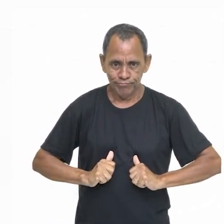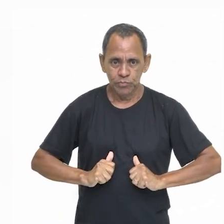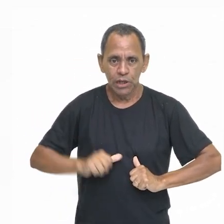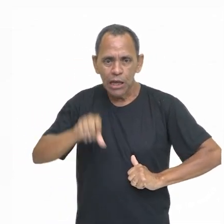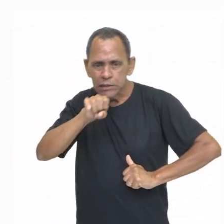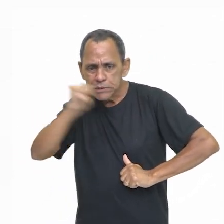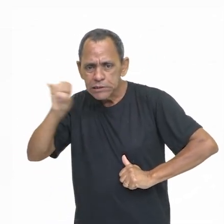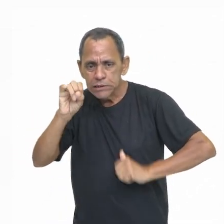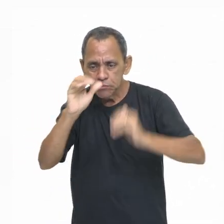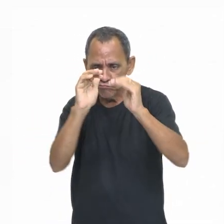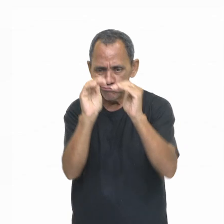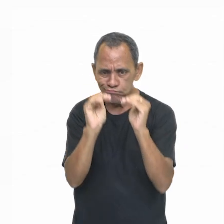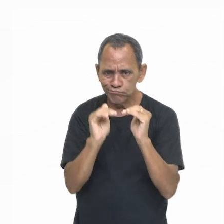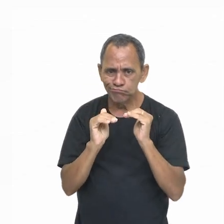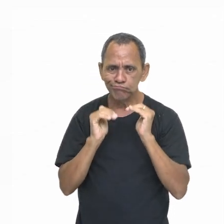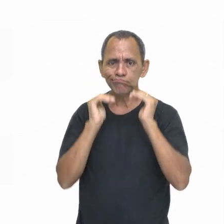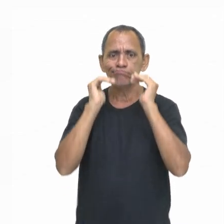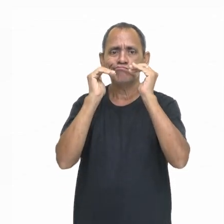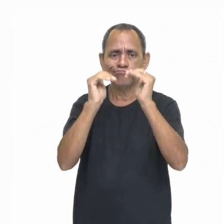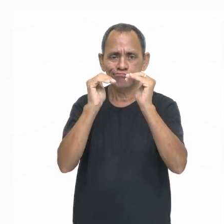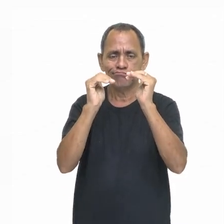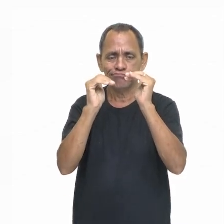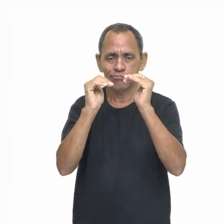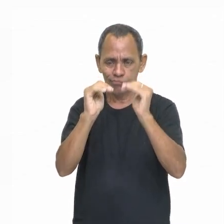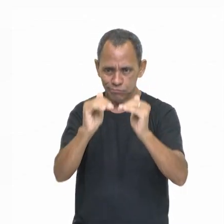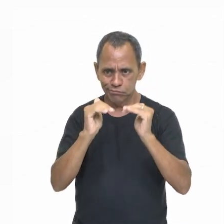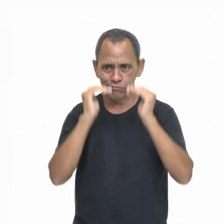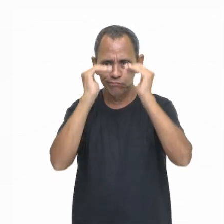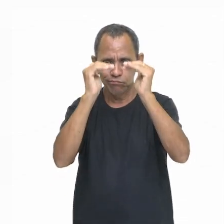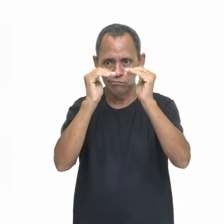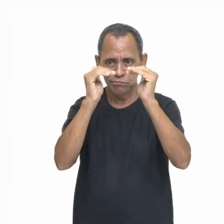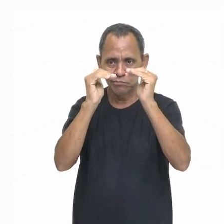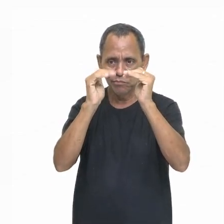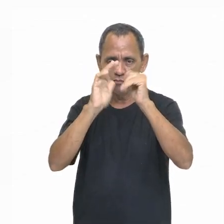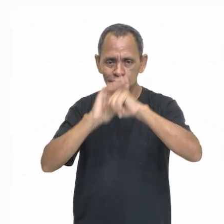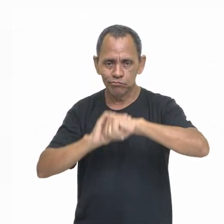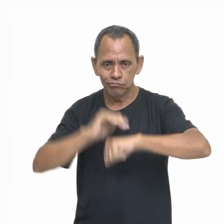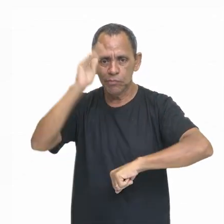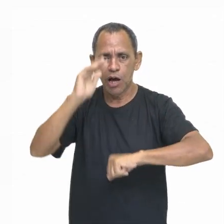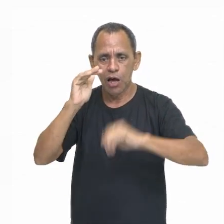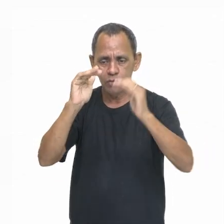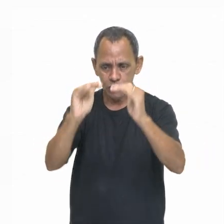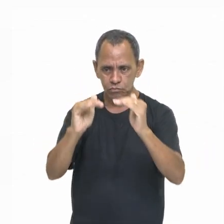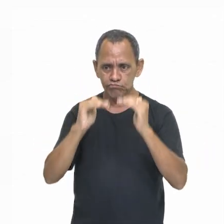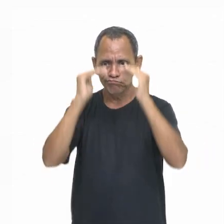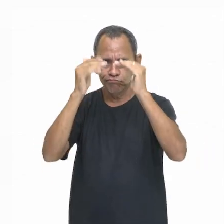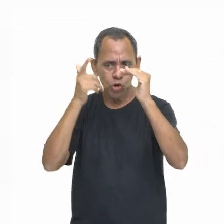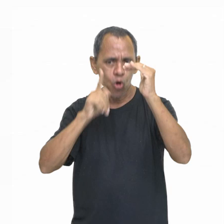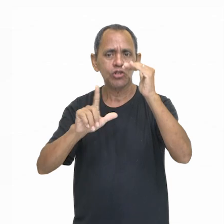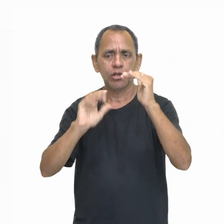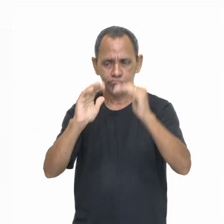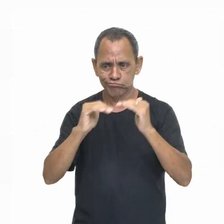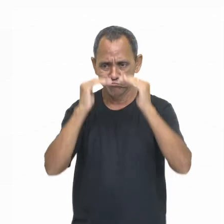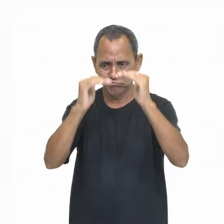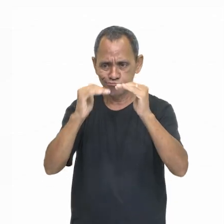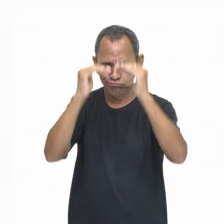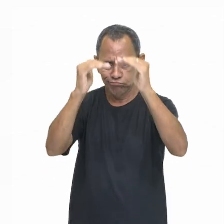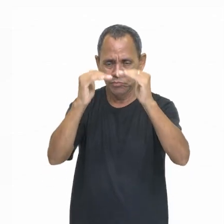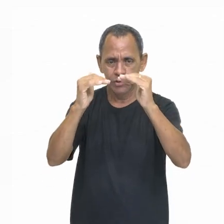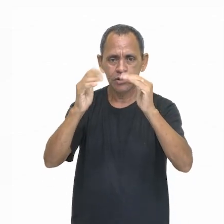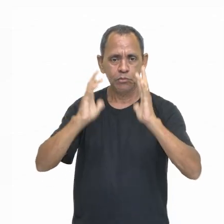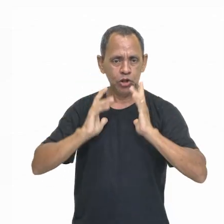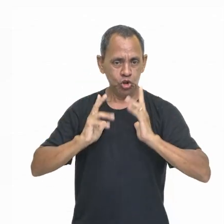na casta, mais puro você é. E claro, né, a principal característica que